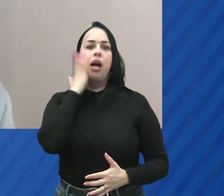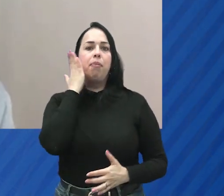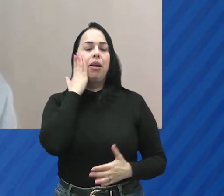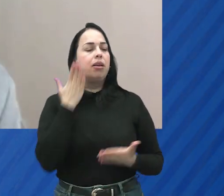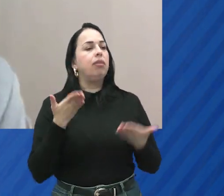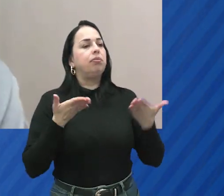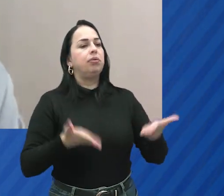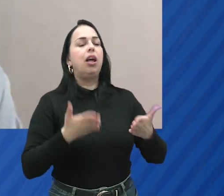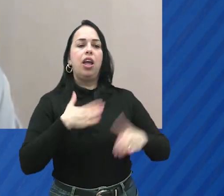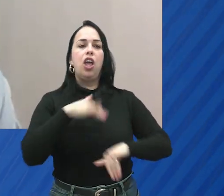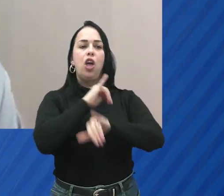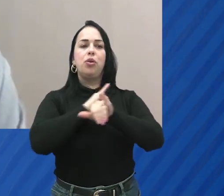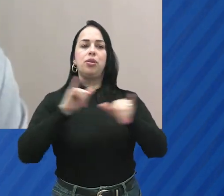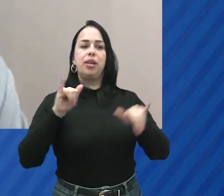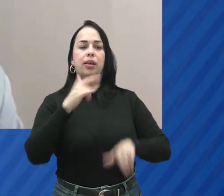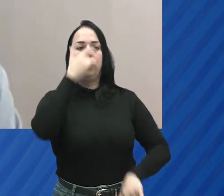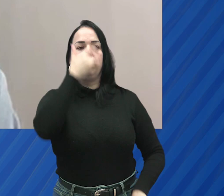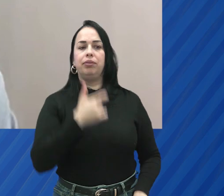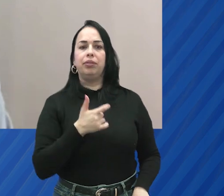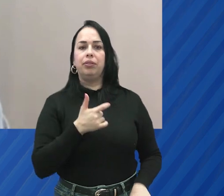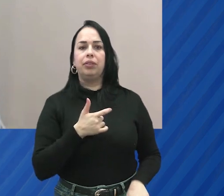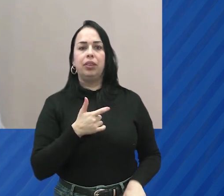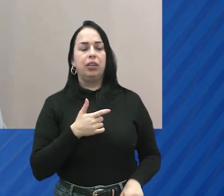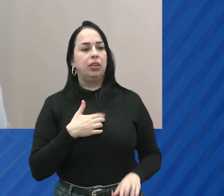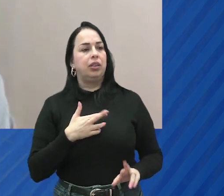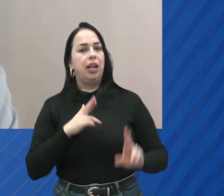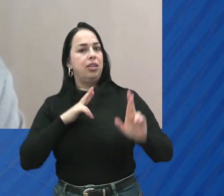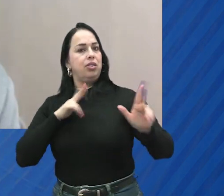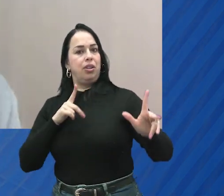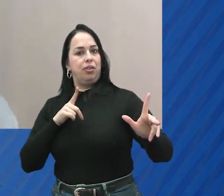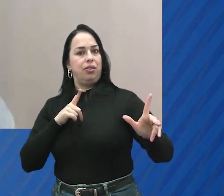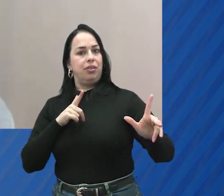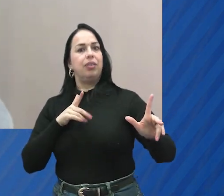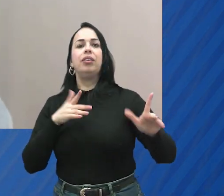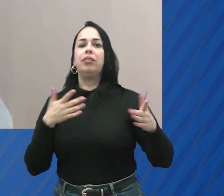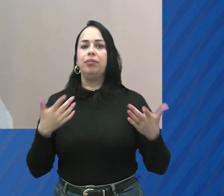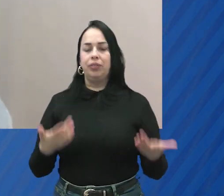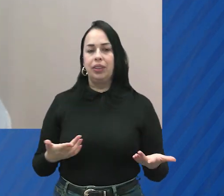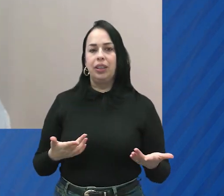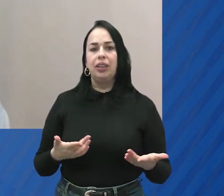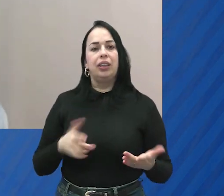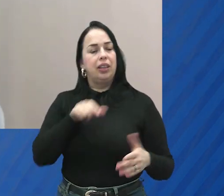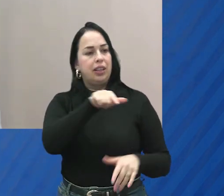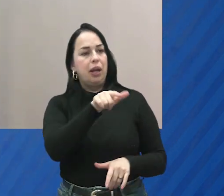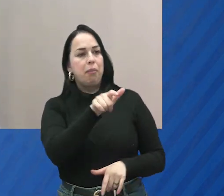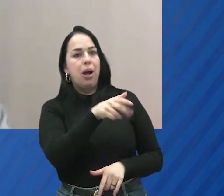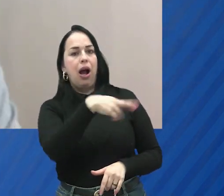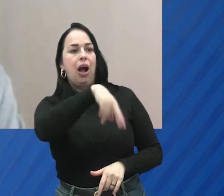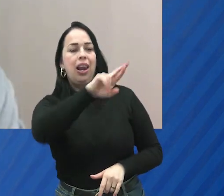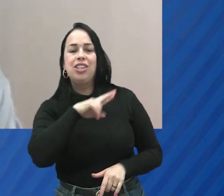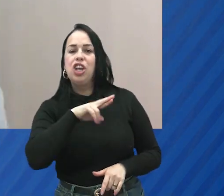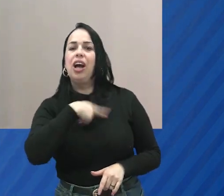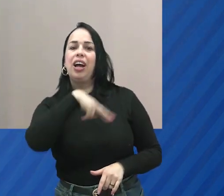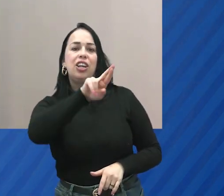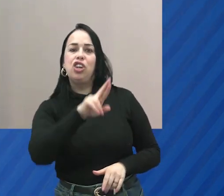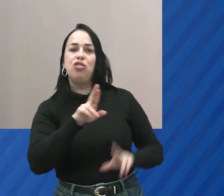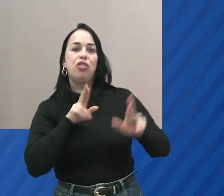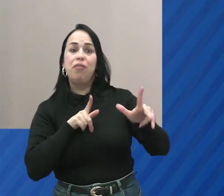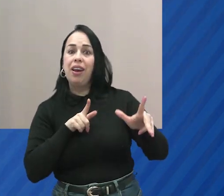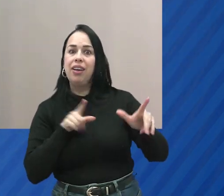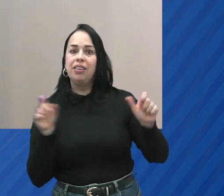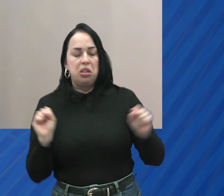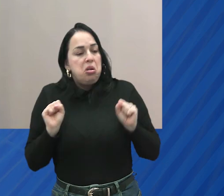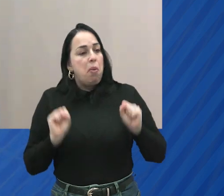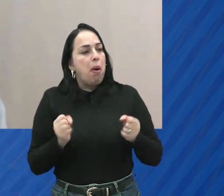sabe que a gente pode chegar num local e dizer abertamente a uma pessoa que não faz parte dos grupos majoritários, né? Que tem uma religião diferente,